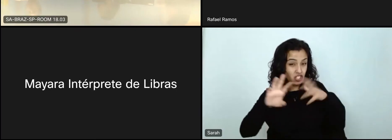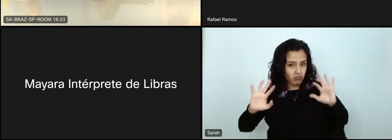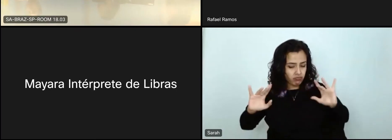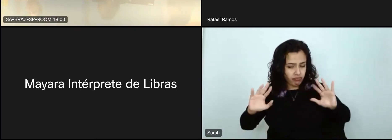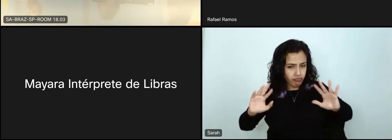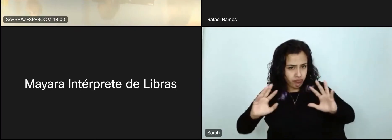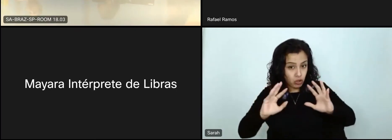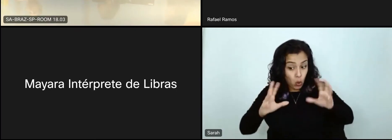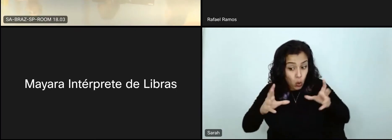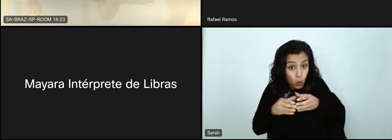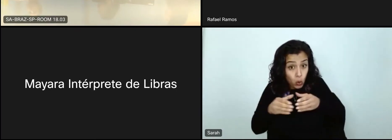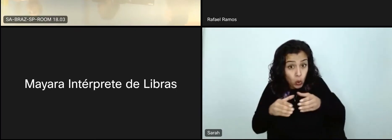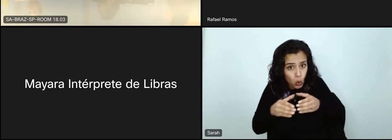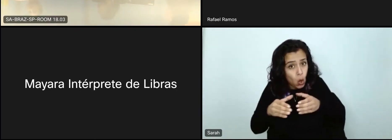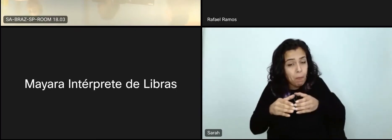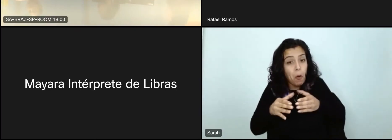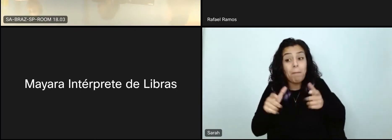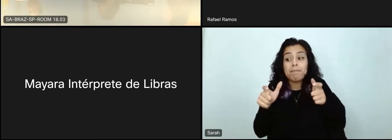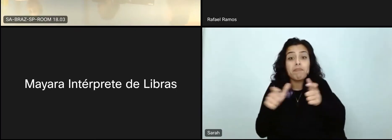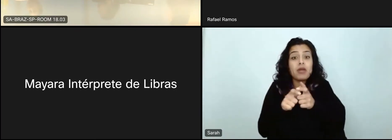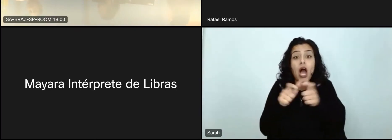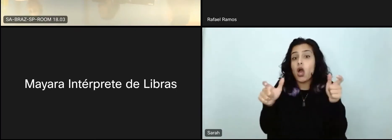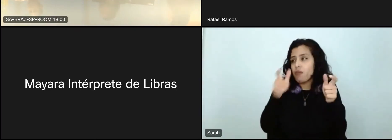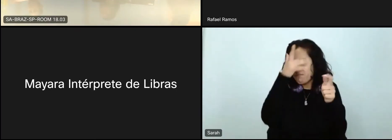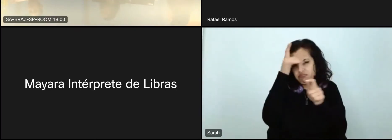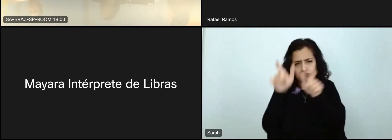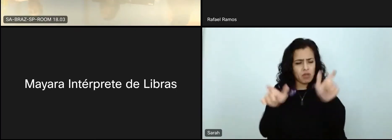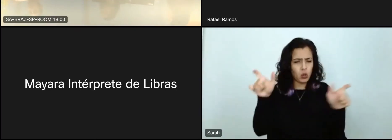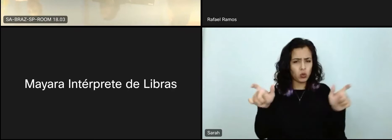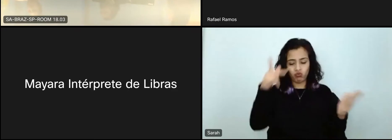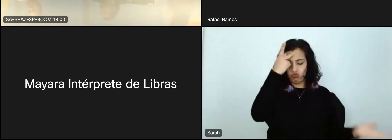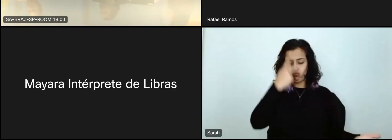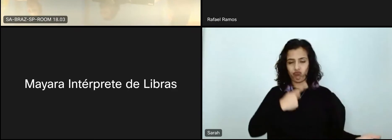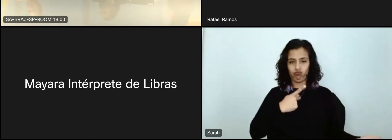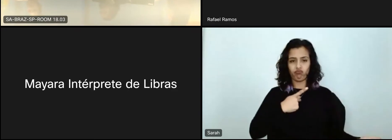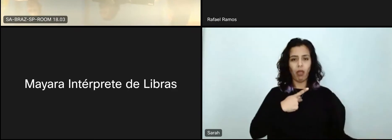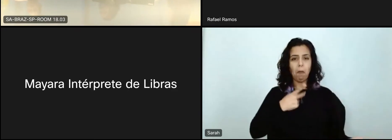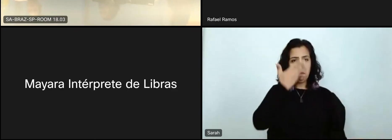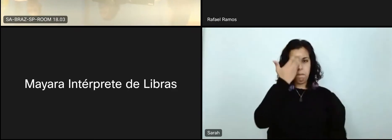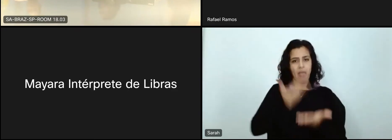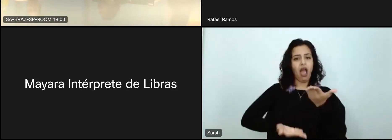acaba perdendo a nossa individualidade e acabamos assumindo